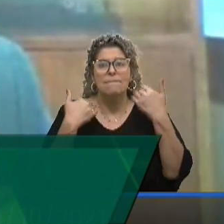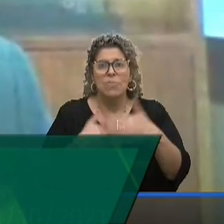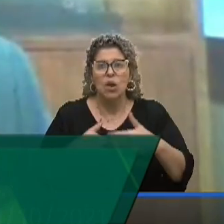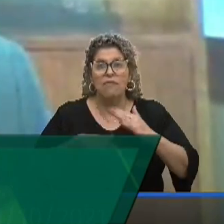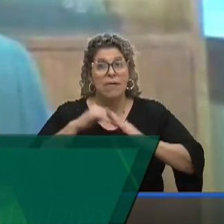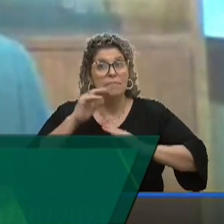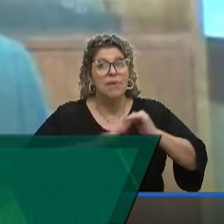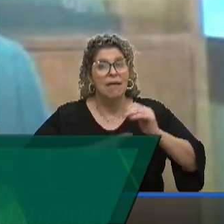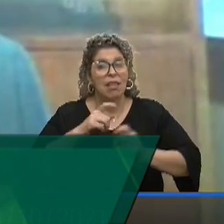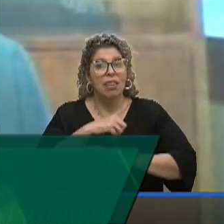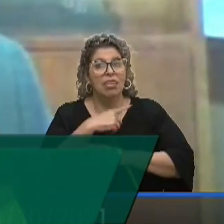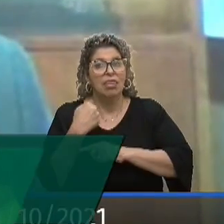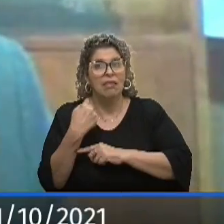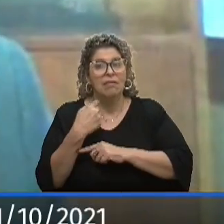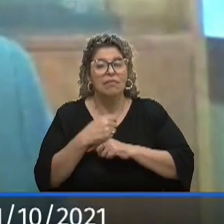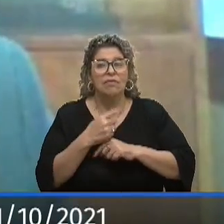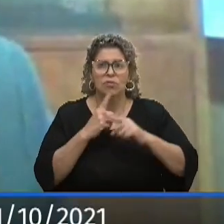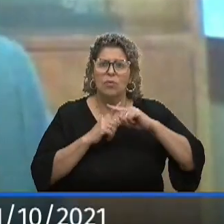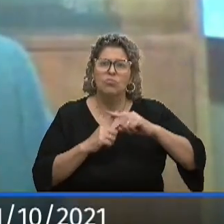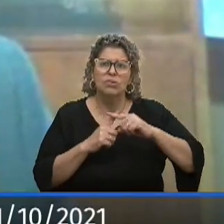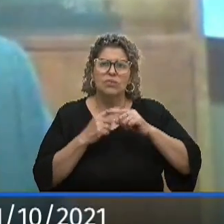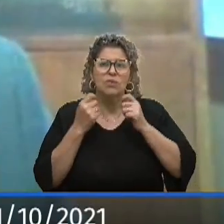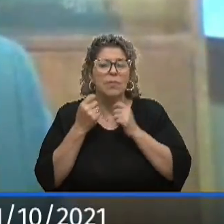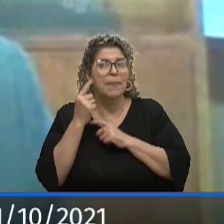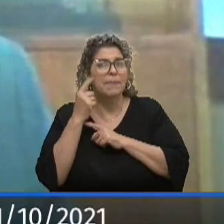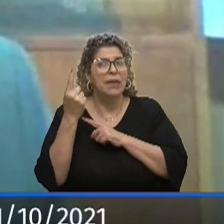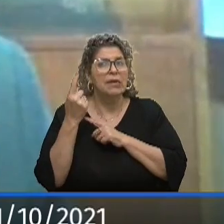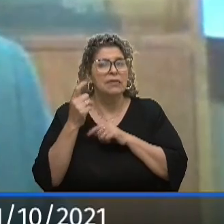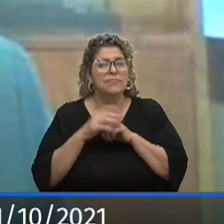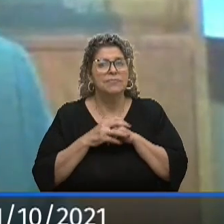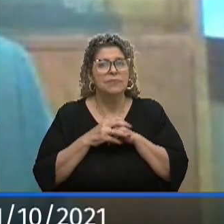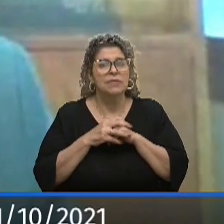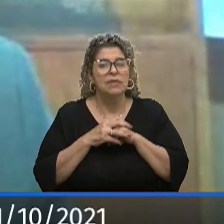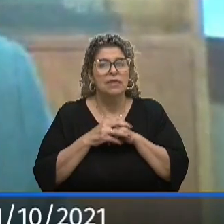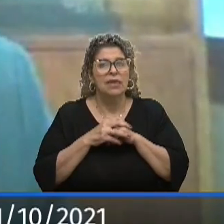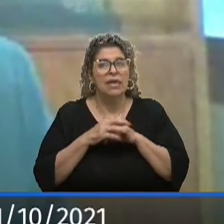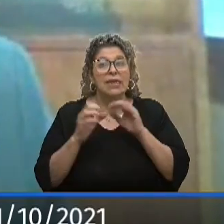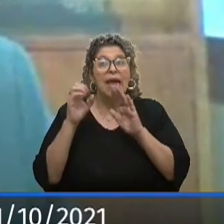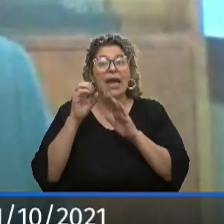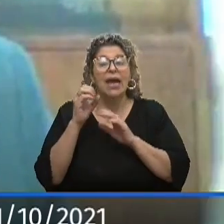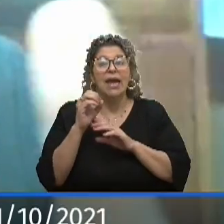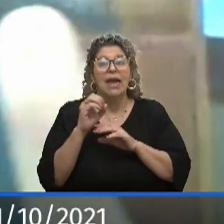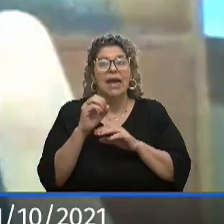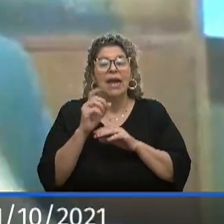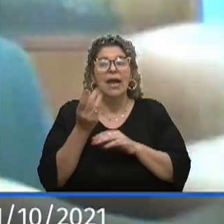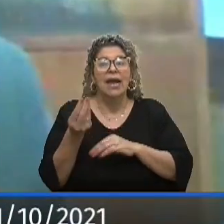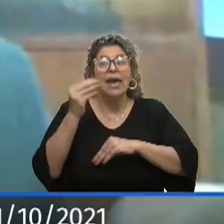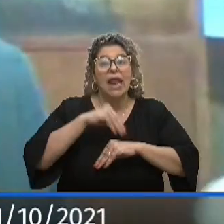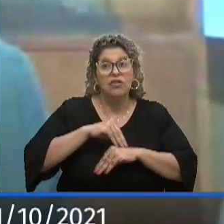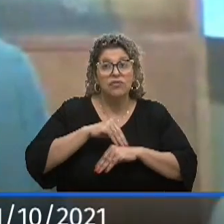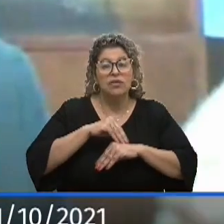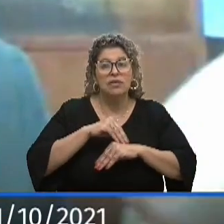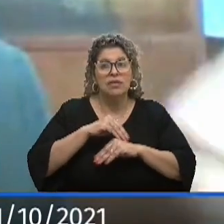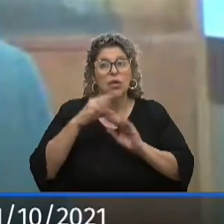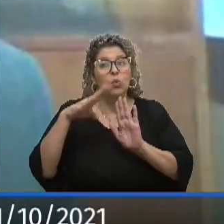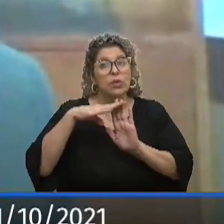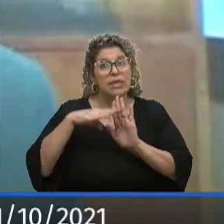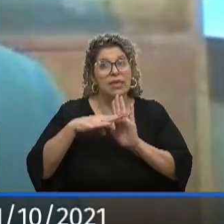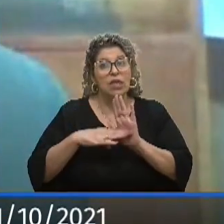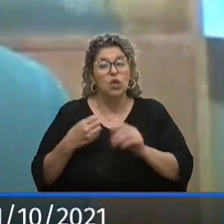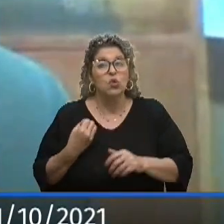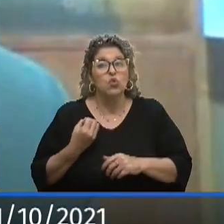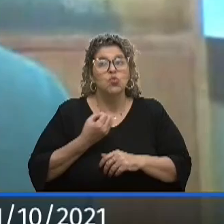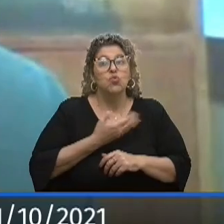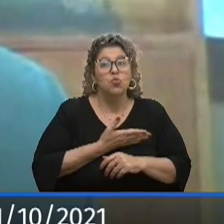atrasadas não seria positivo nós mudarmos essa gratificação para uma gratificação é um dos critérios ser o